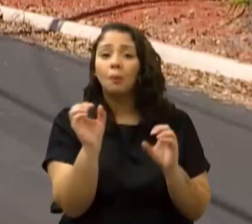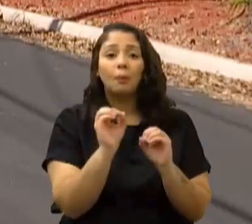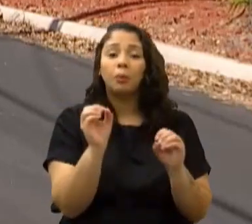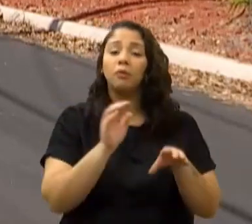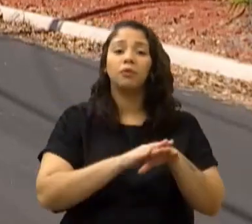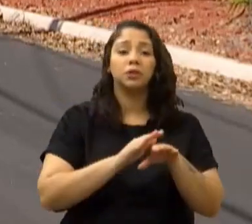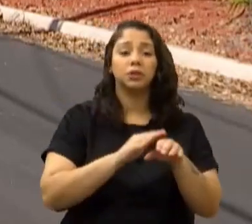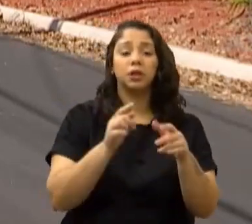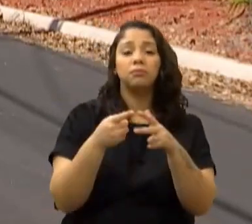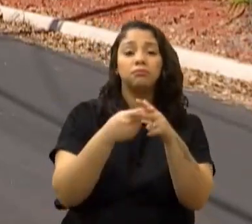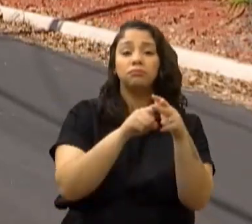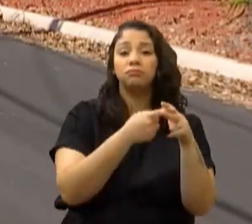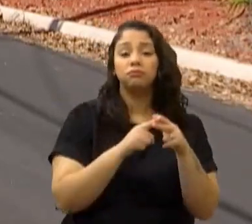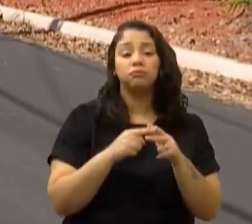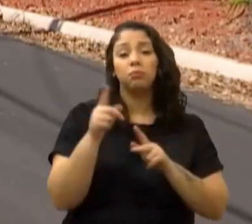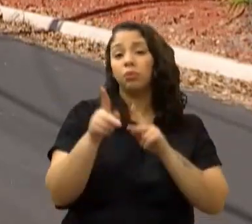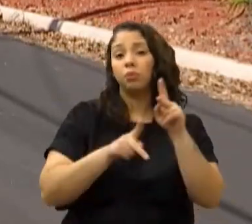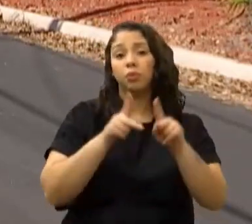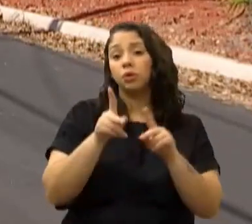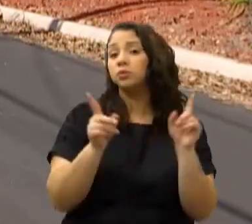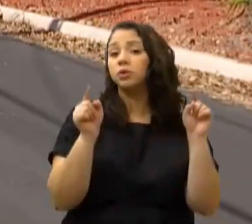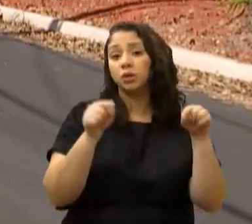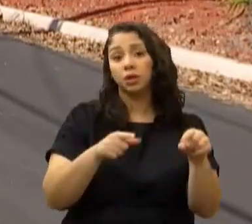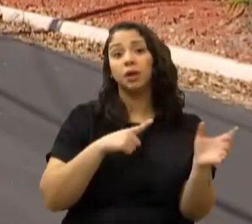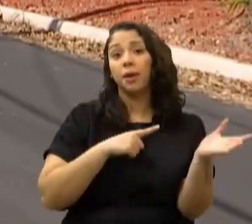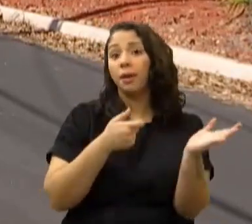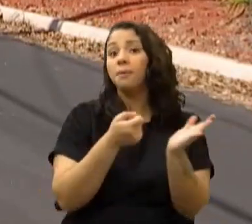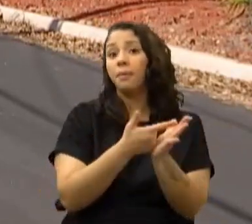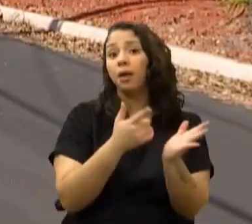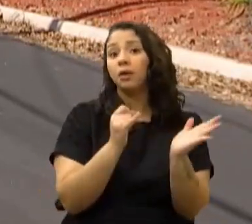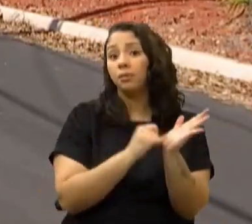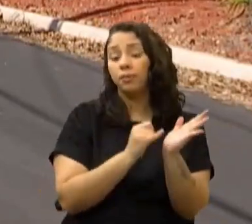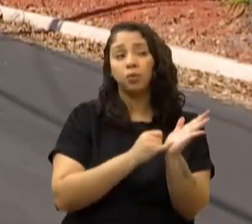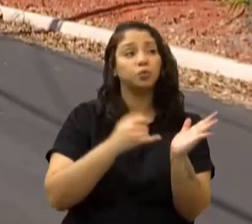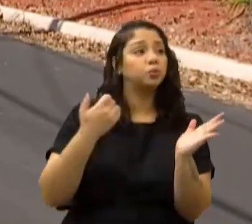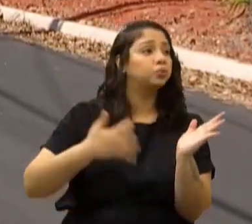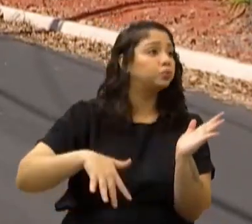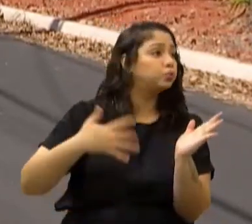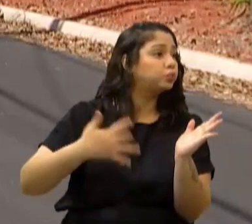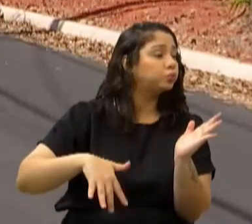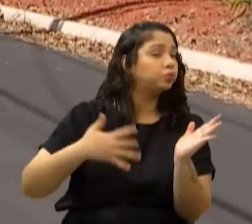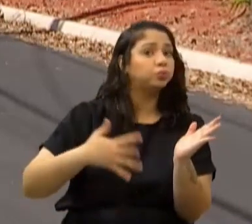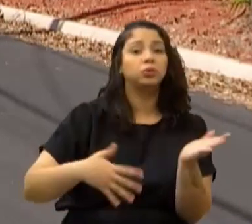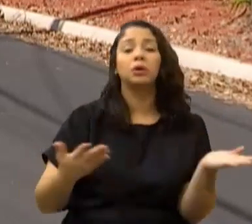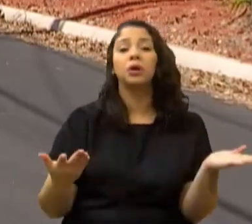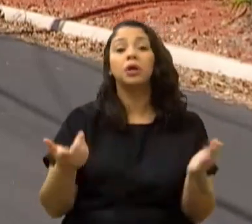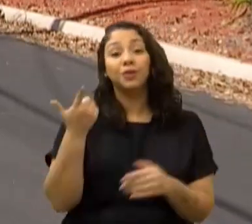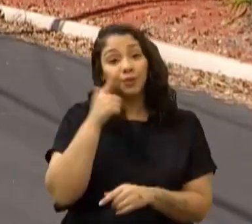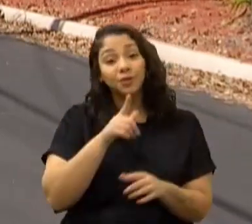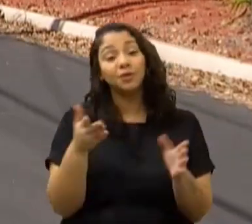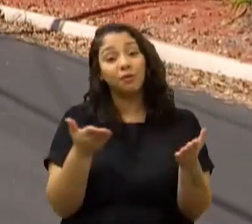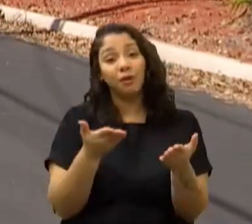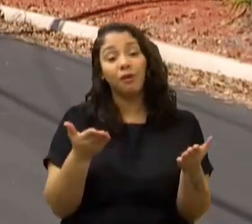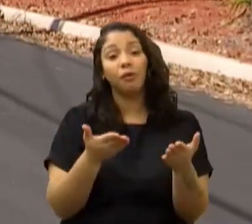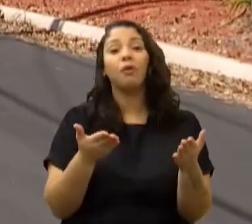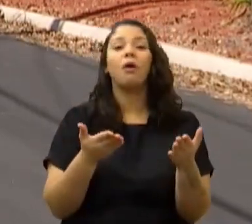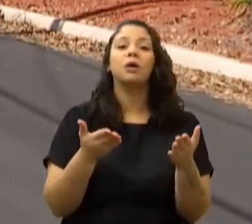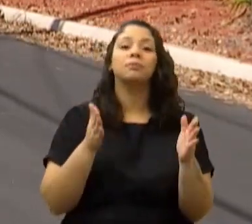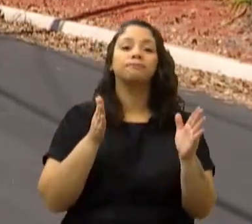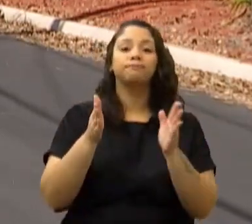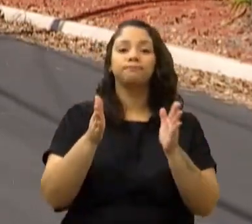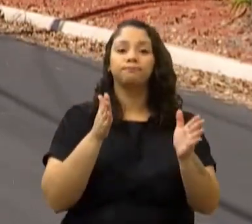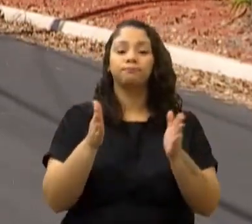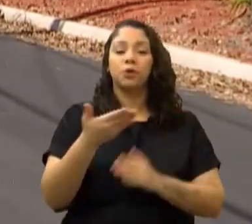conseguindo fazer as benfeitorias por uma população que paga altíssimos impostos e nós conseguimos agora nesse